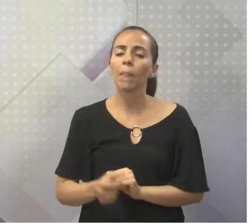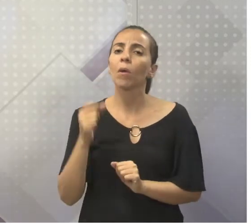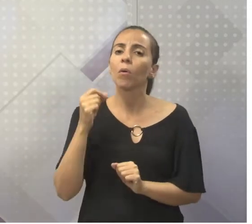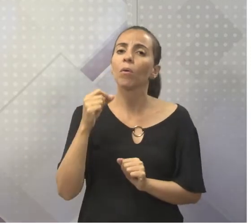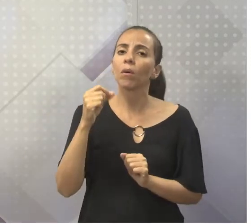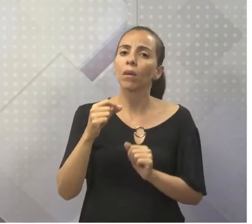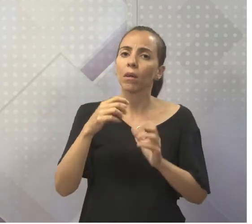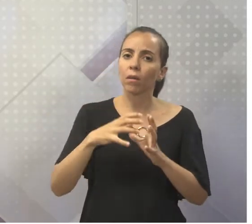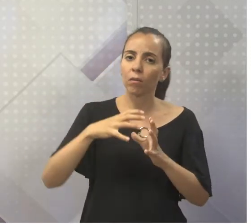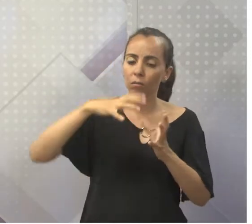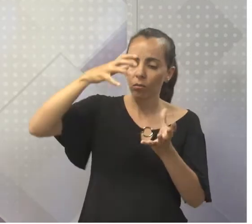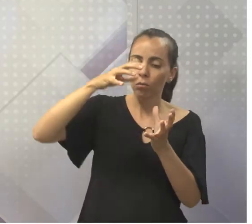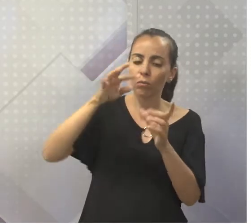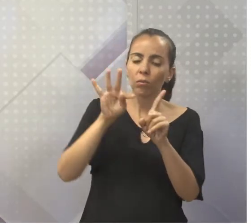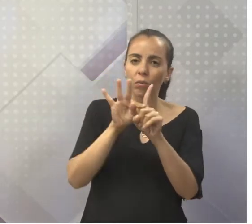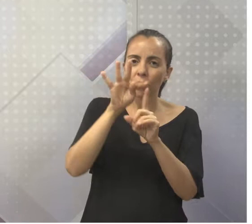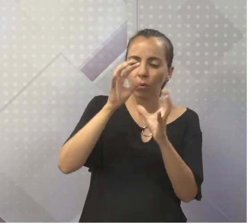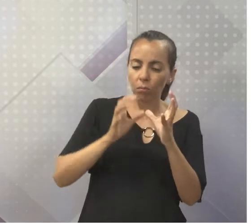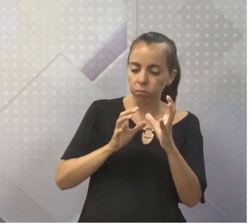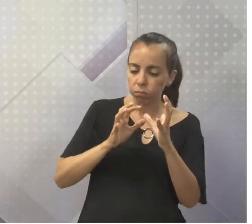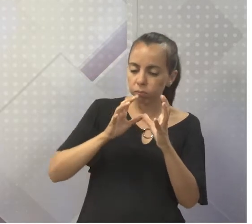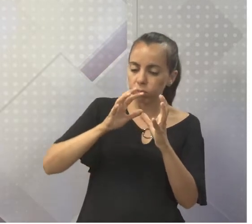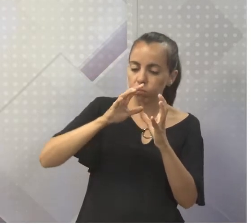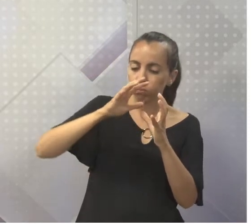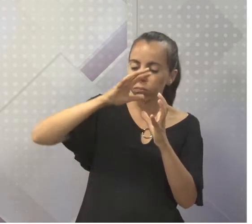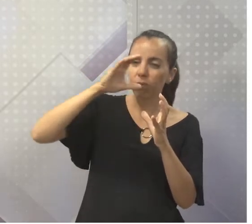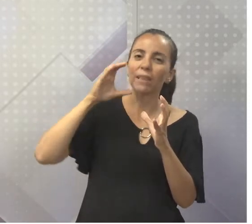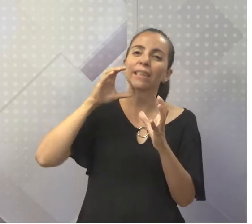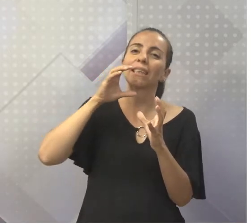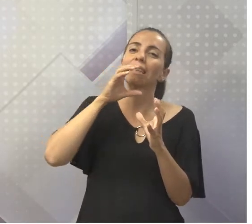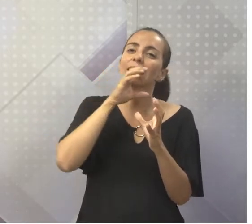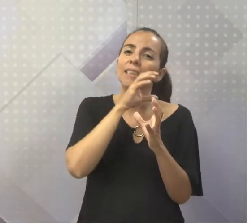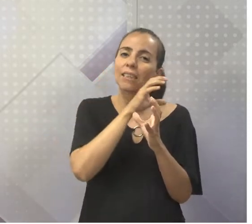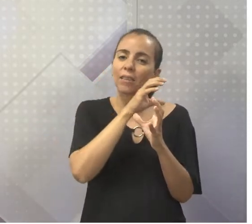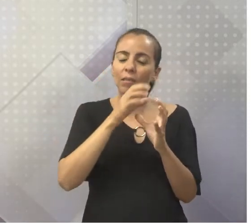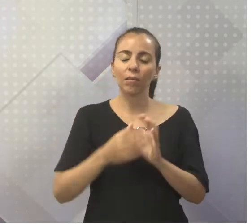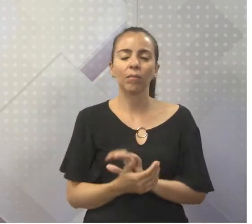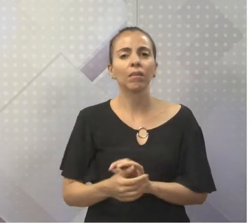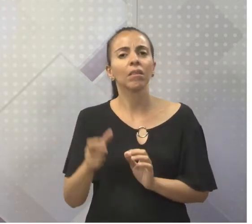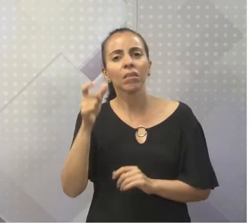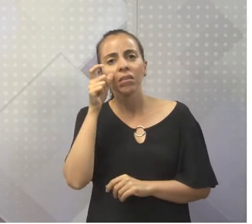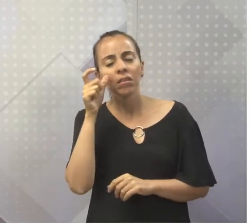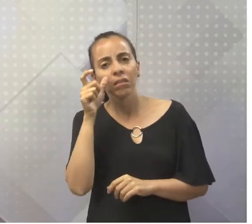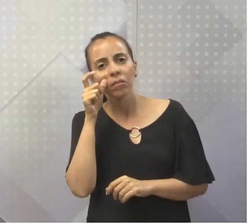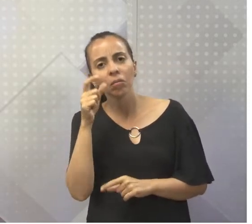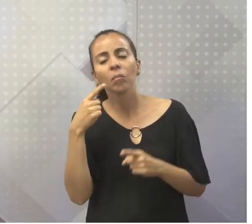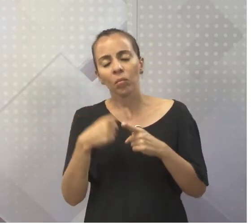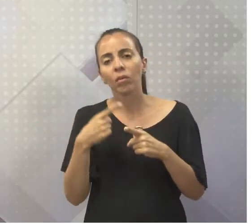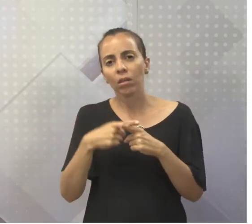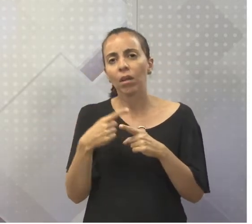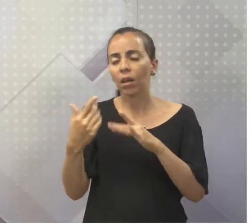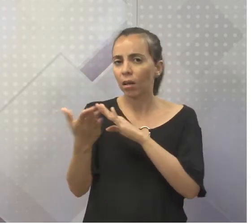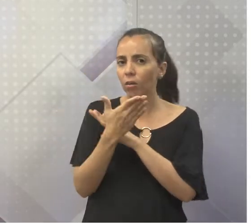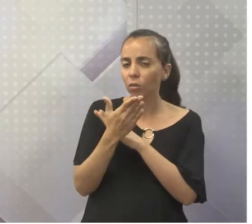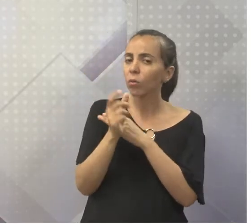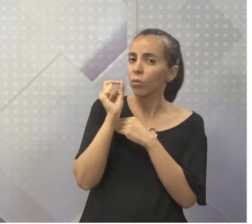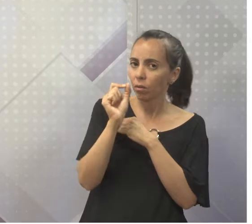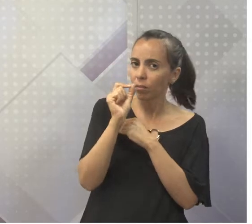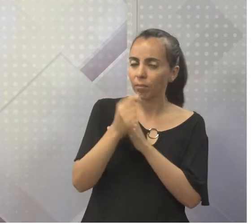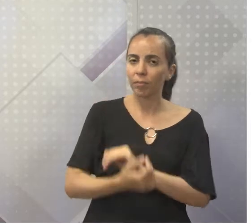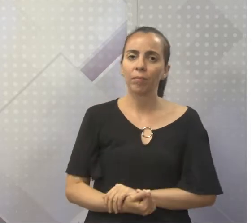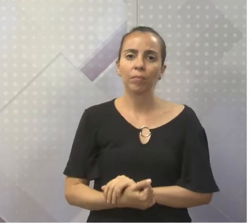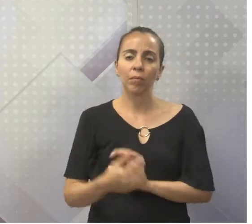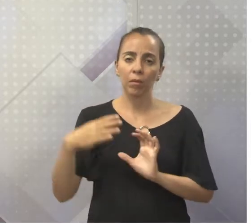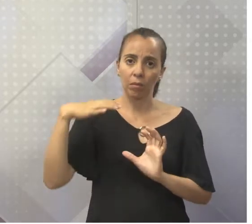o efeito estufa é um efeito bastante interessante que é benéfico onde você tem um